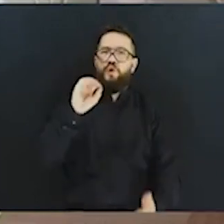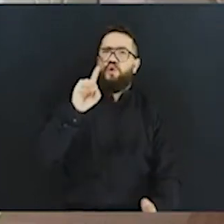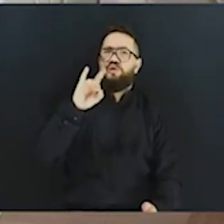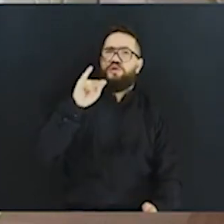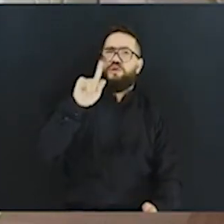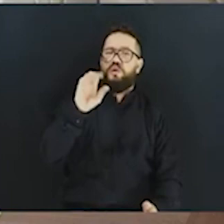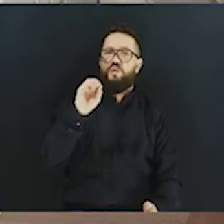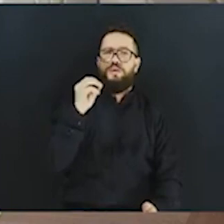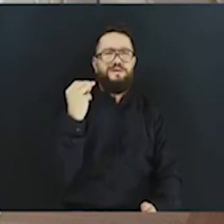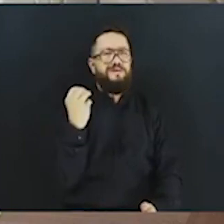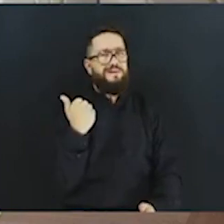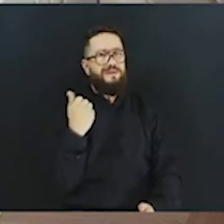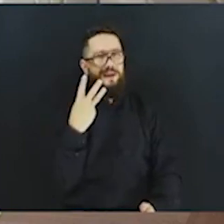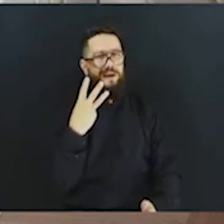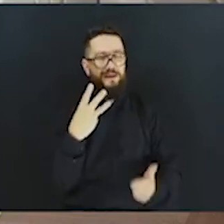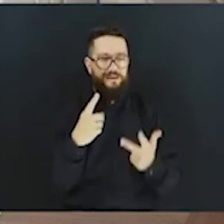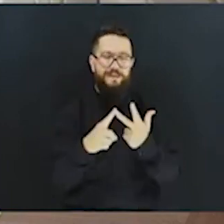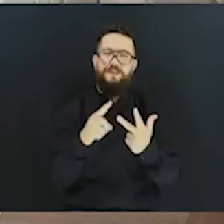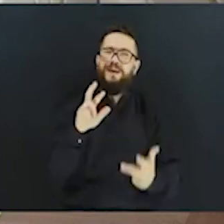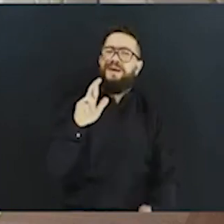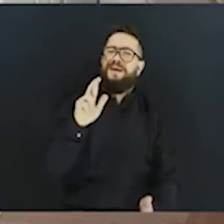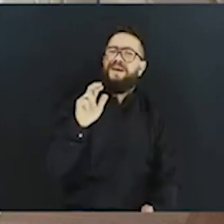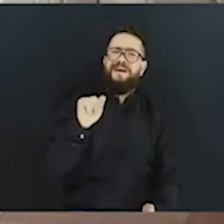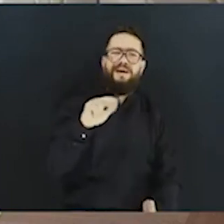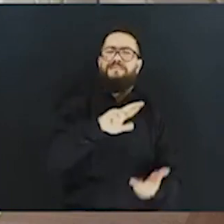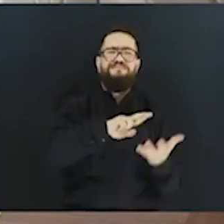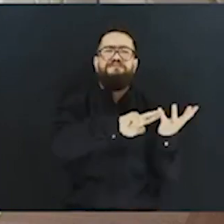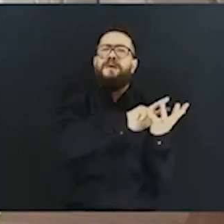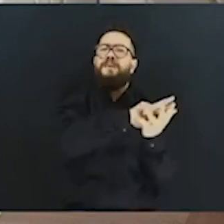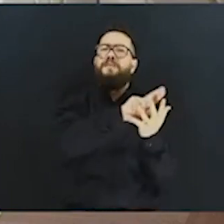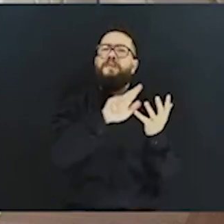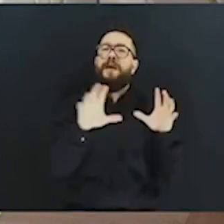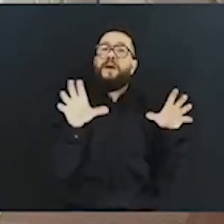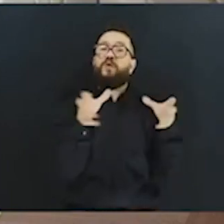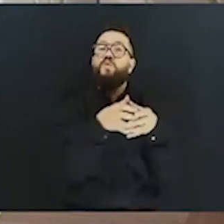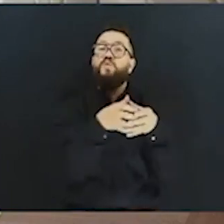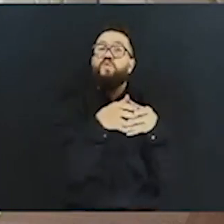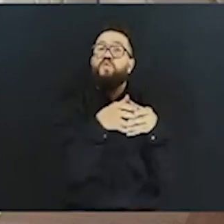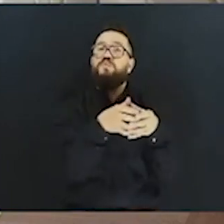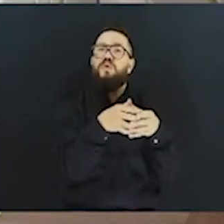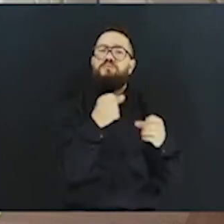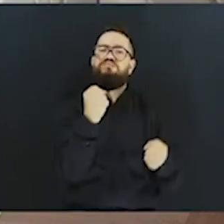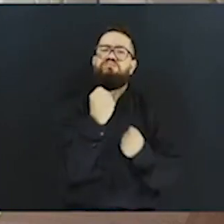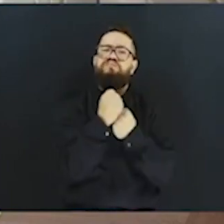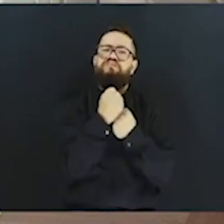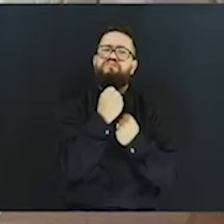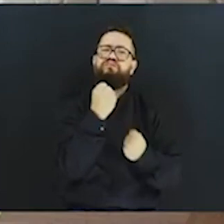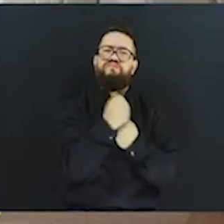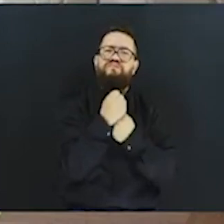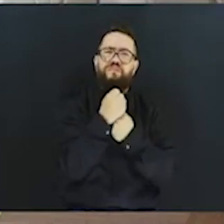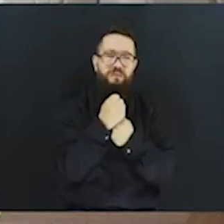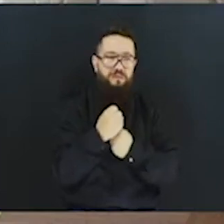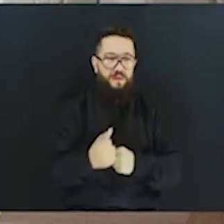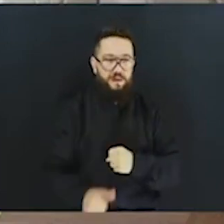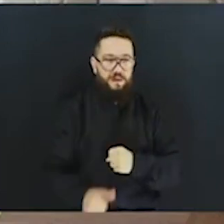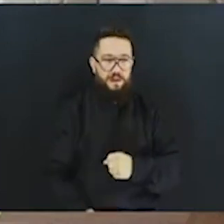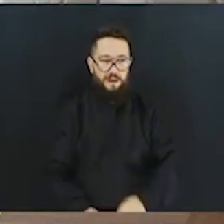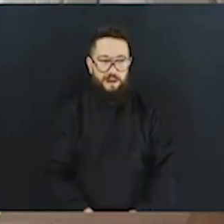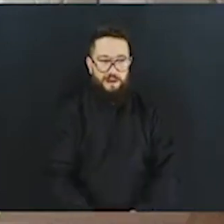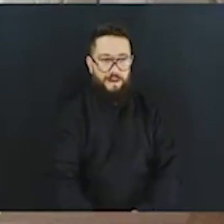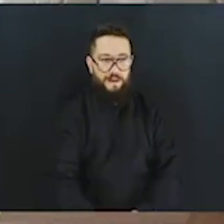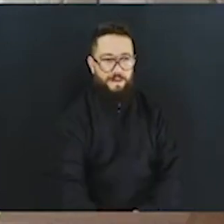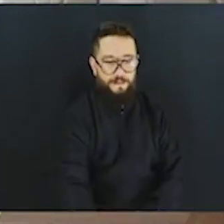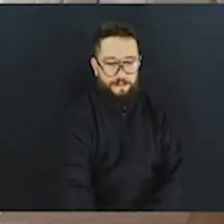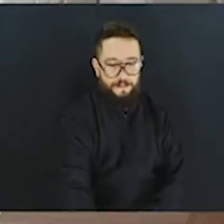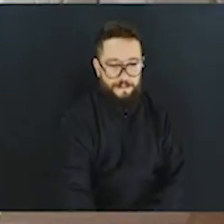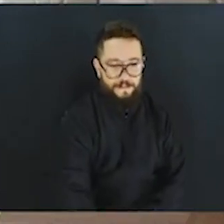Racionais MCs, Facção Central, Sabotagem, Sistema Negro, Marcelo D2 e todas e todos que difundem a cultura do rap e